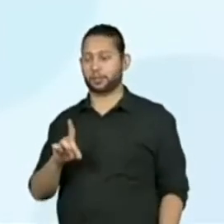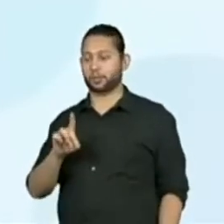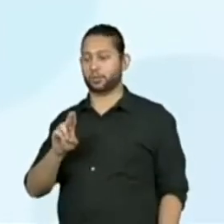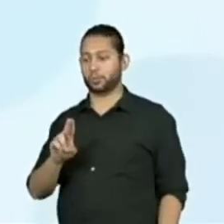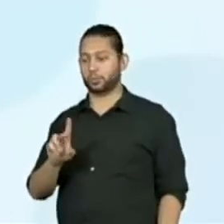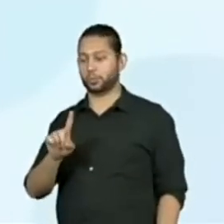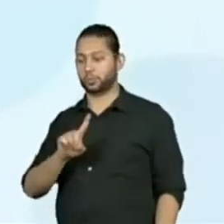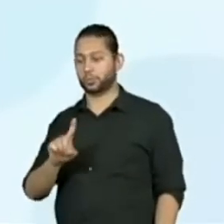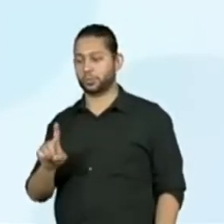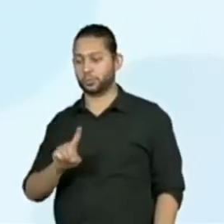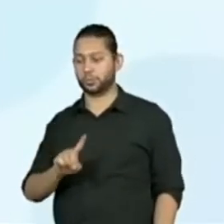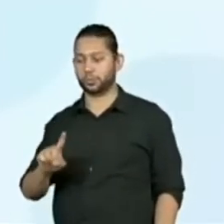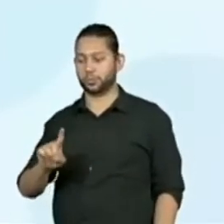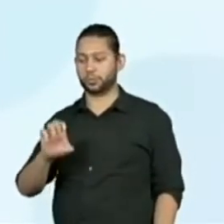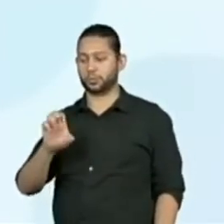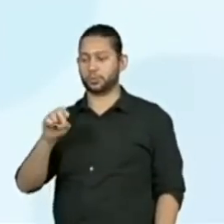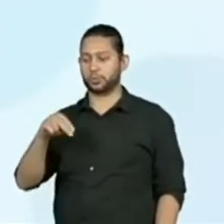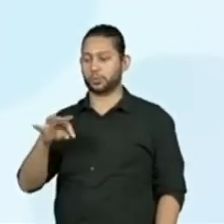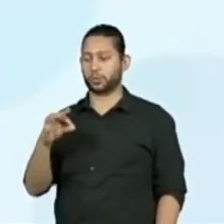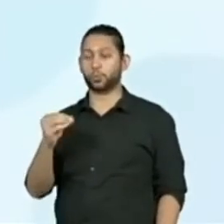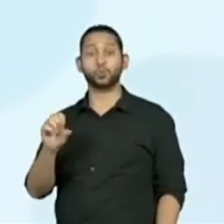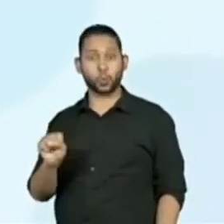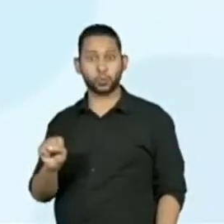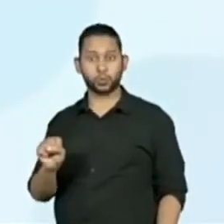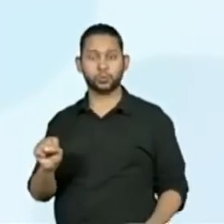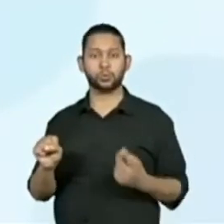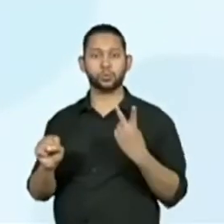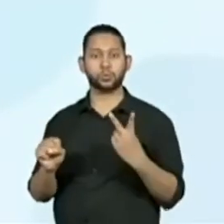E aí, capricha na letra aí em casa, hein?